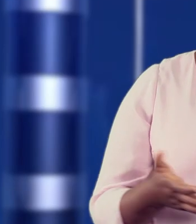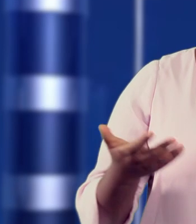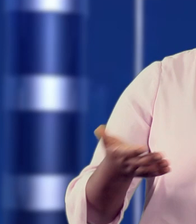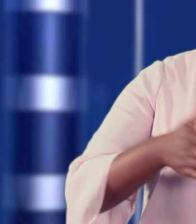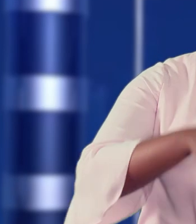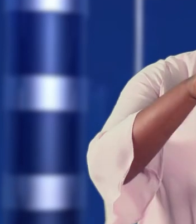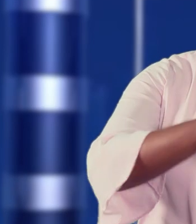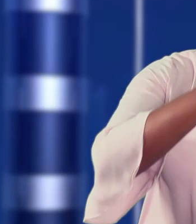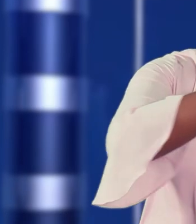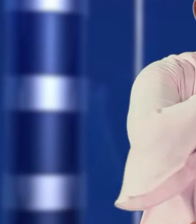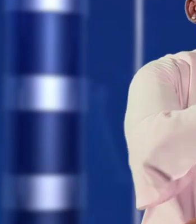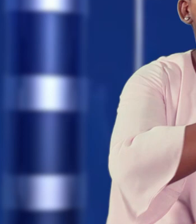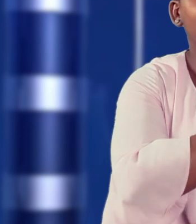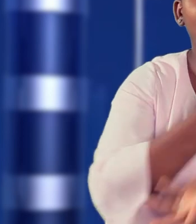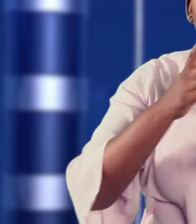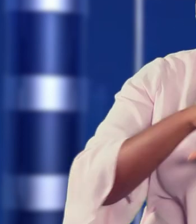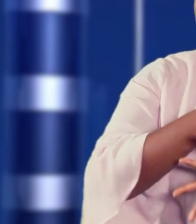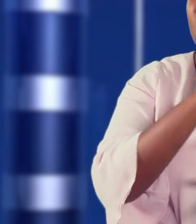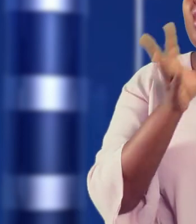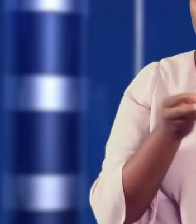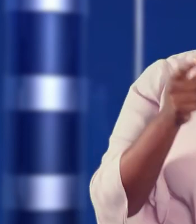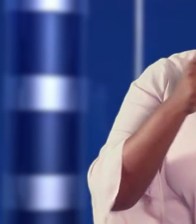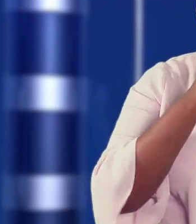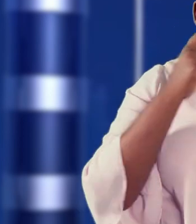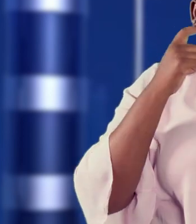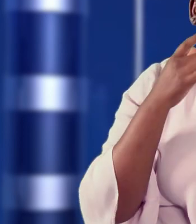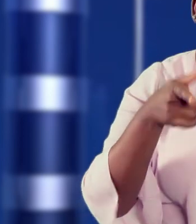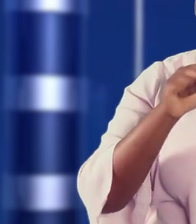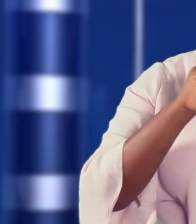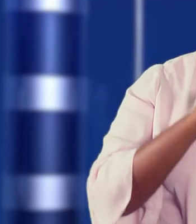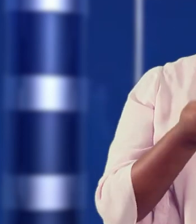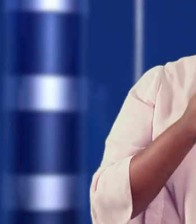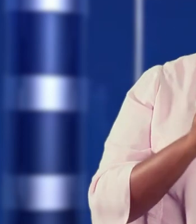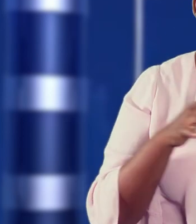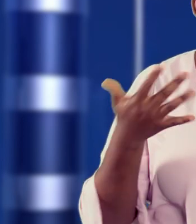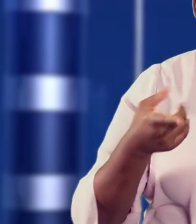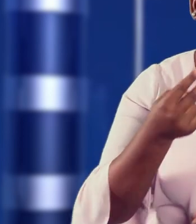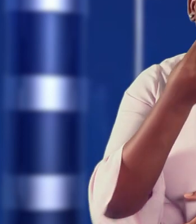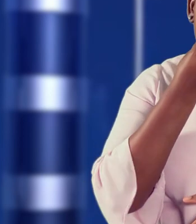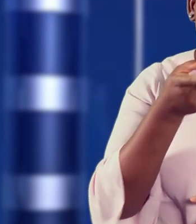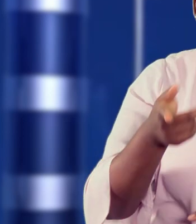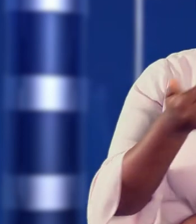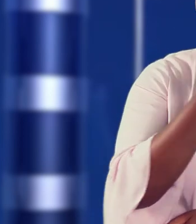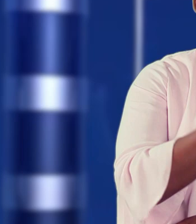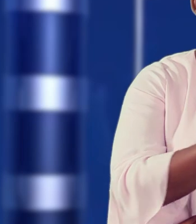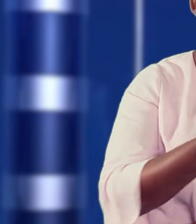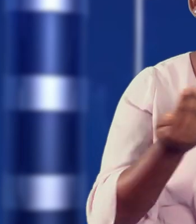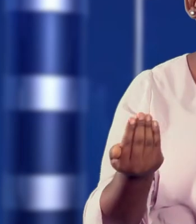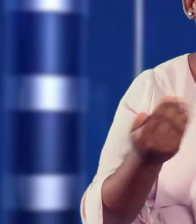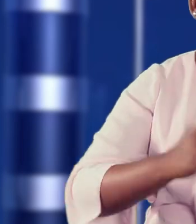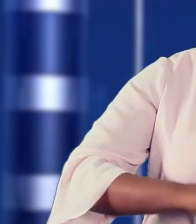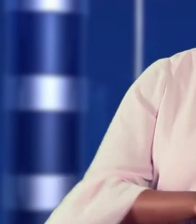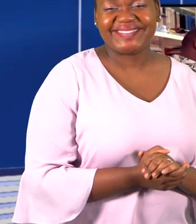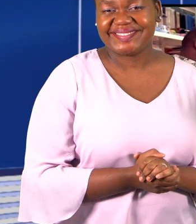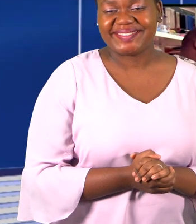É comum ver crianças internadas em hospitais um pouco por todo o país, devido a diversos problemas.